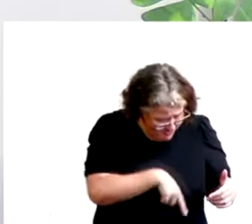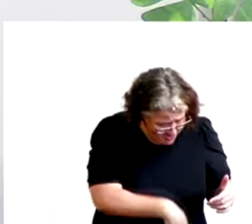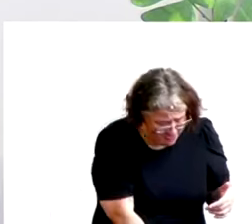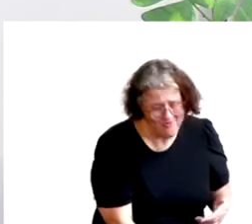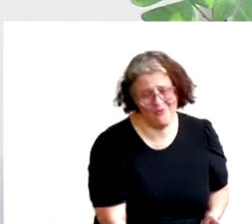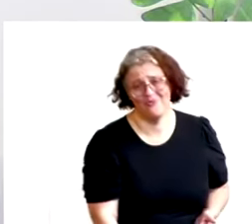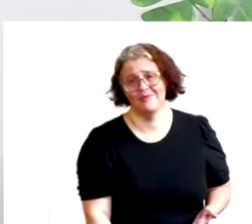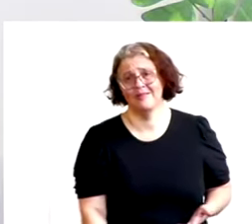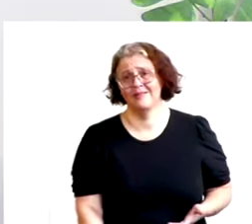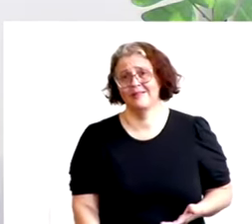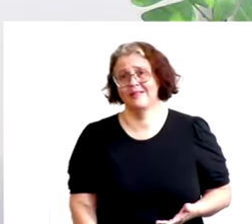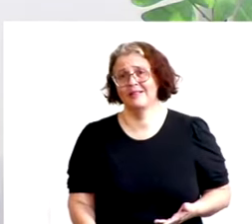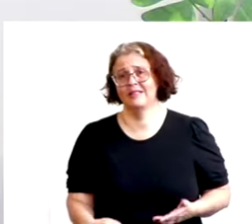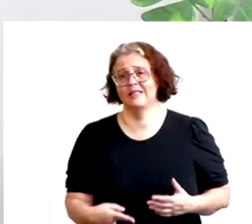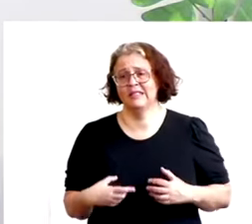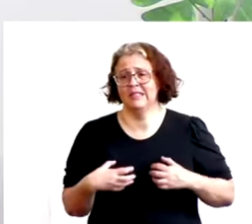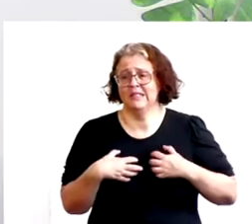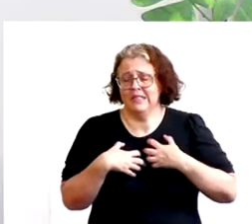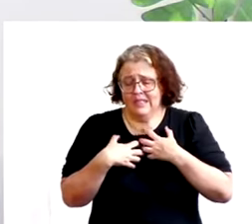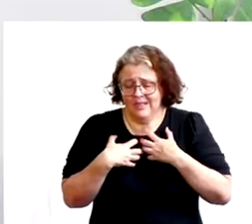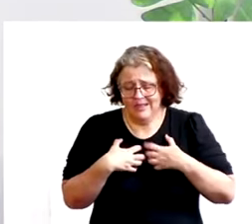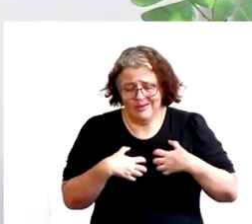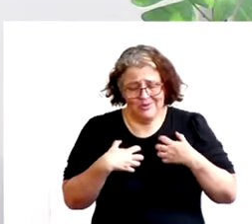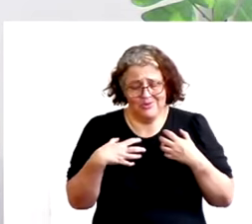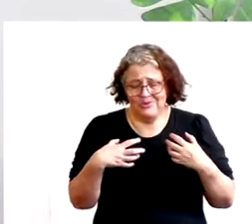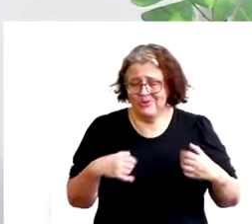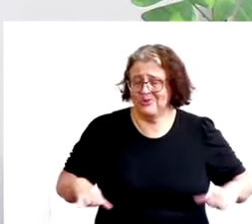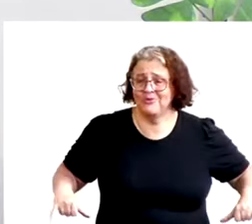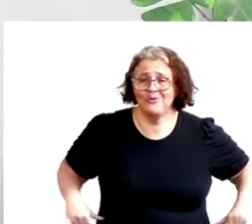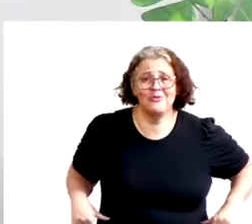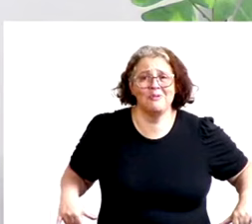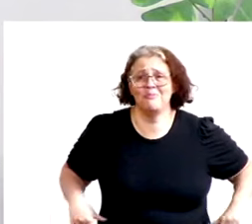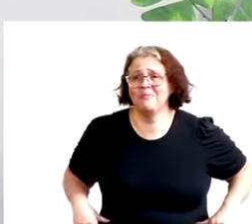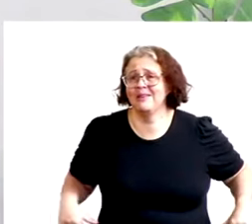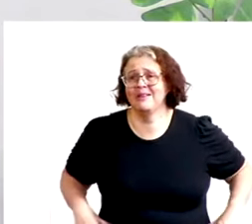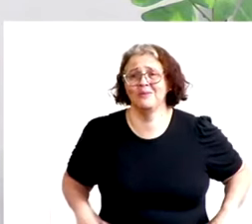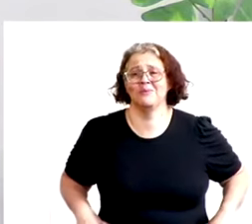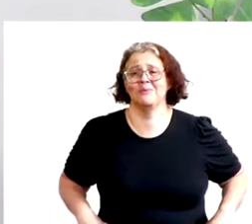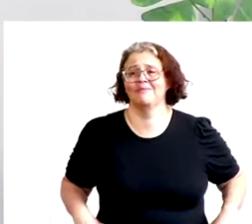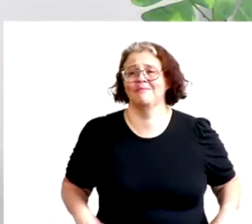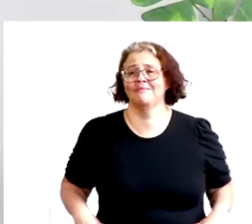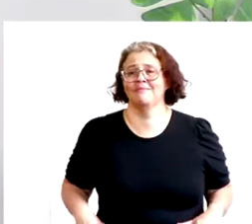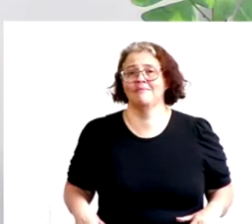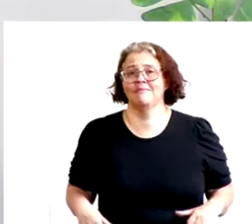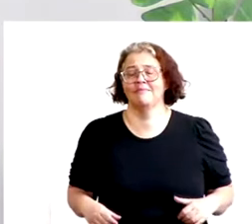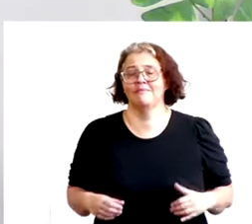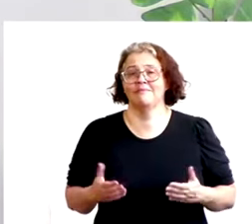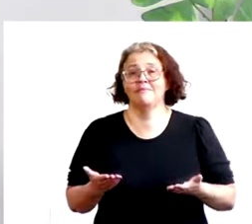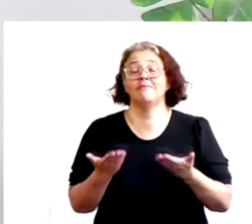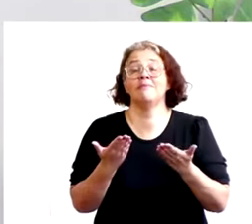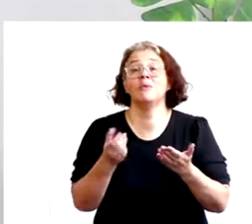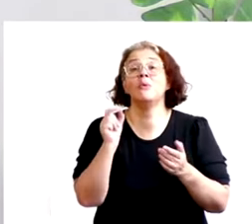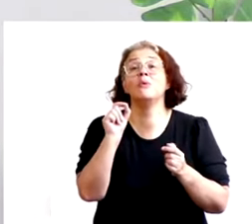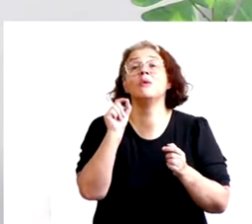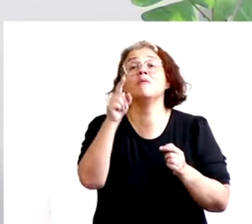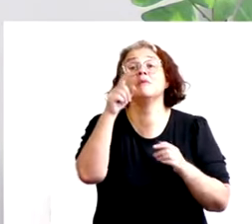o sofrimento Bate a Sua Porta Para onde você vai